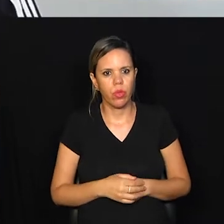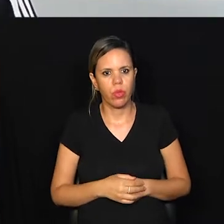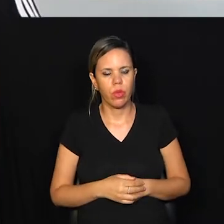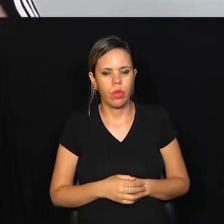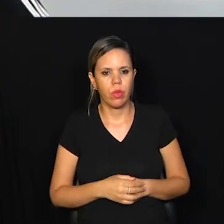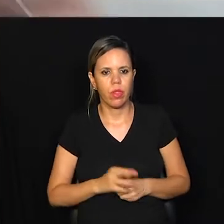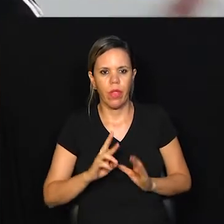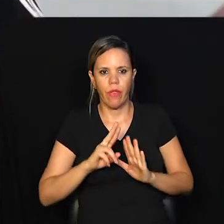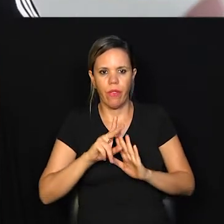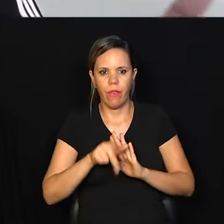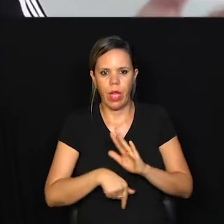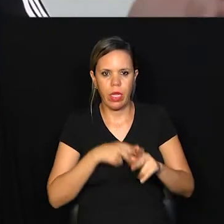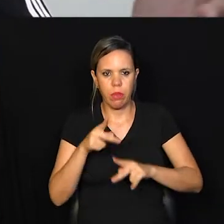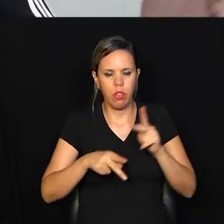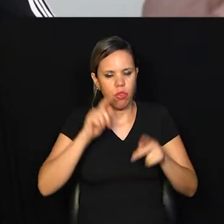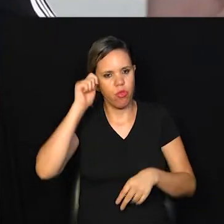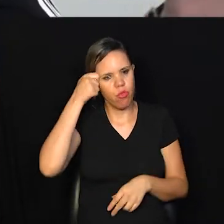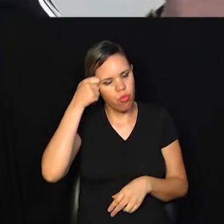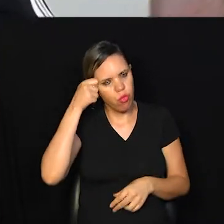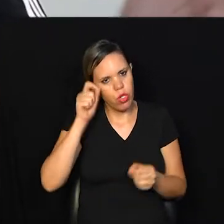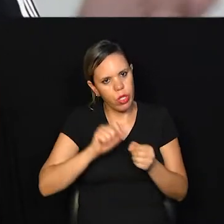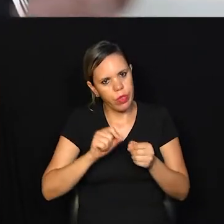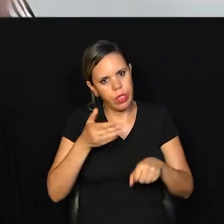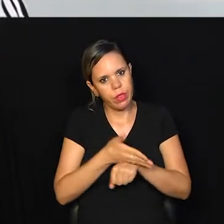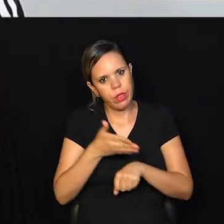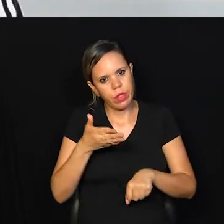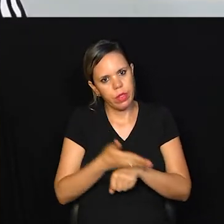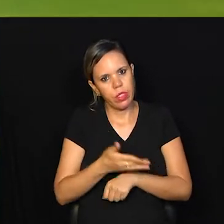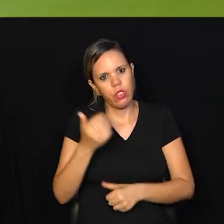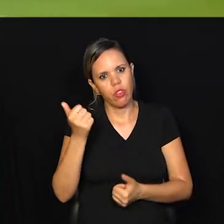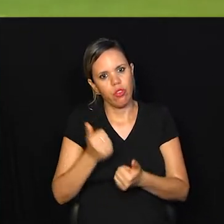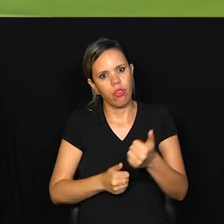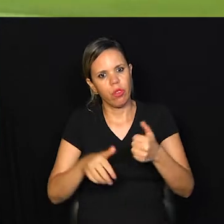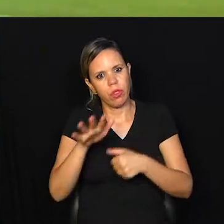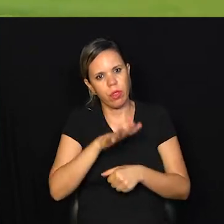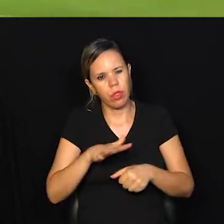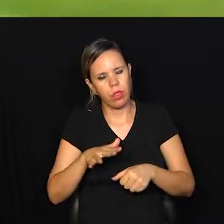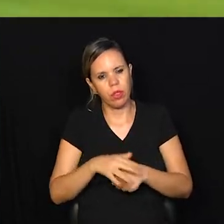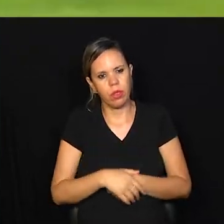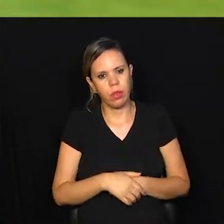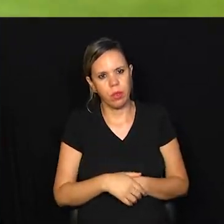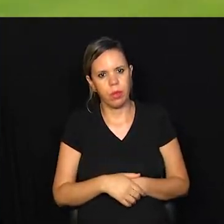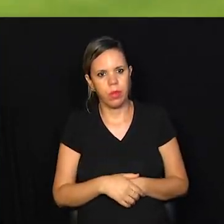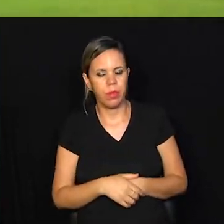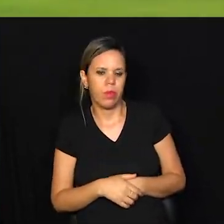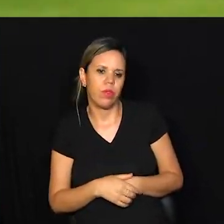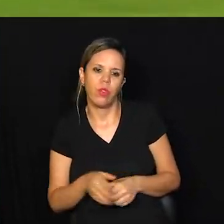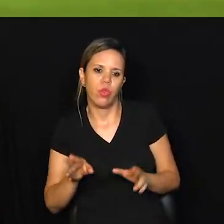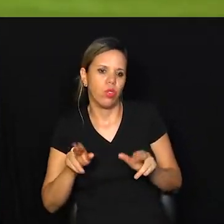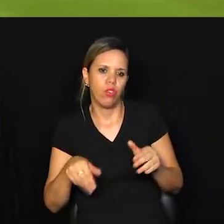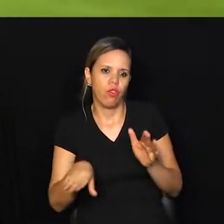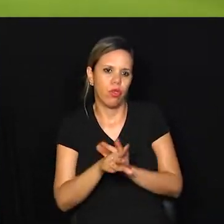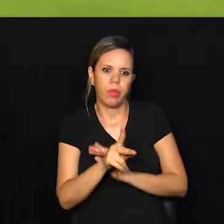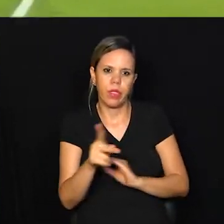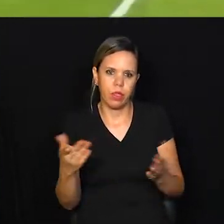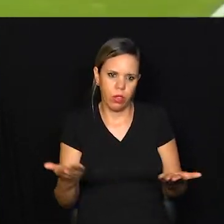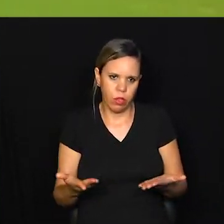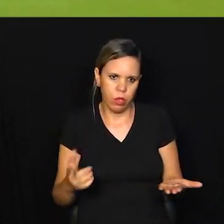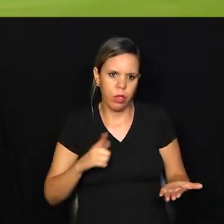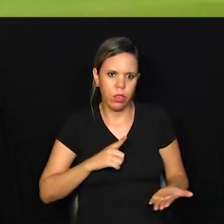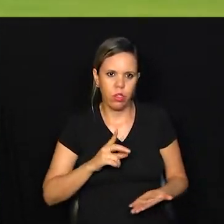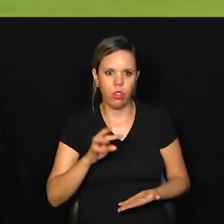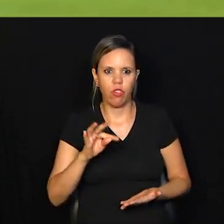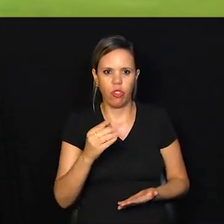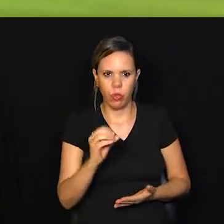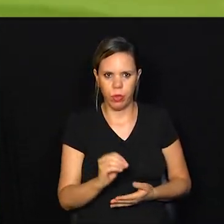embora vários afrodescendentes tivessem feito parte de várias diretorias, nunca chegou a presidente e agora com o